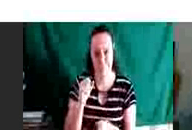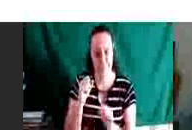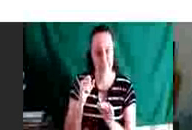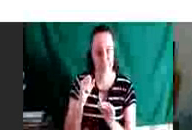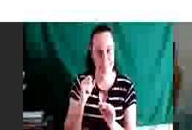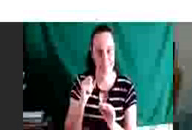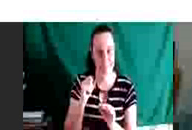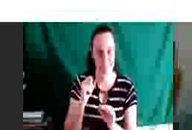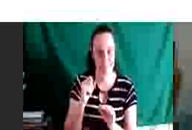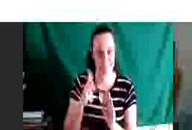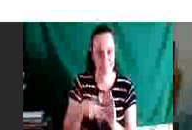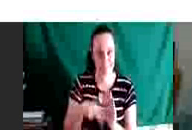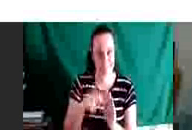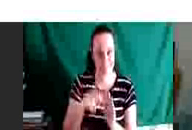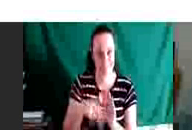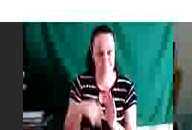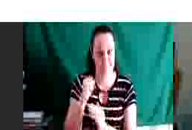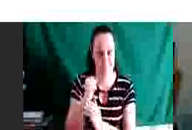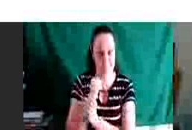código aberto?